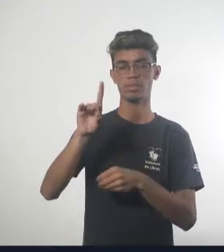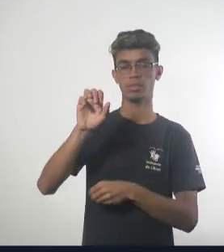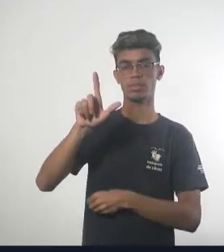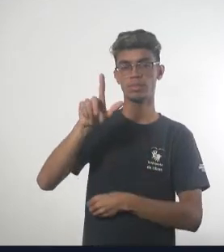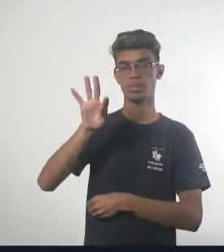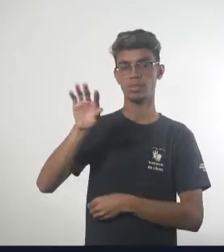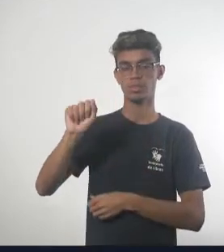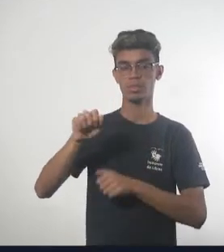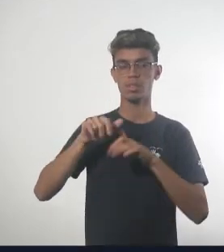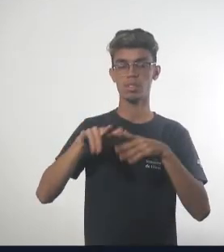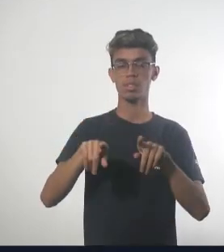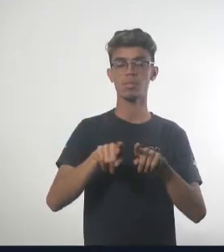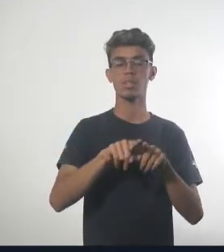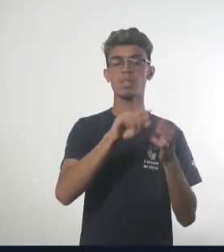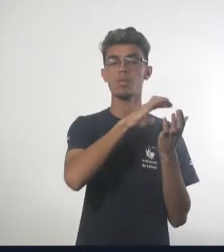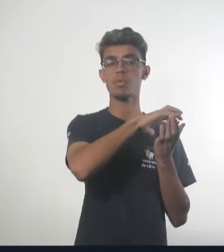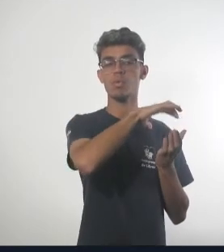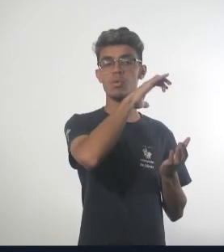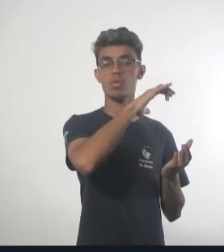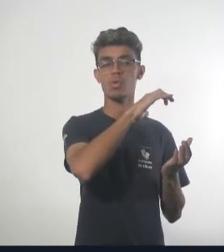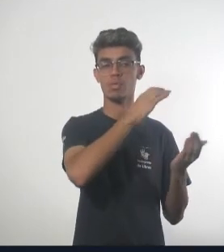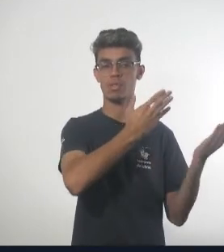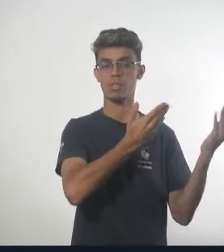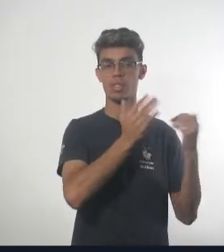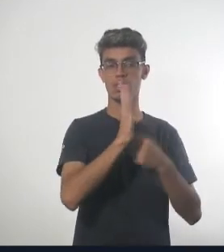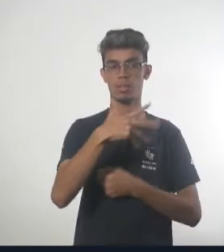temos a população adulta vacinada.